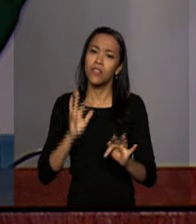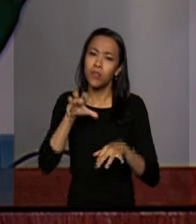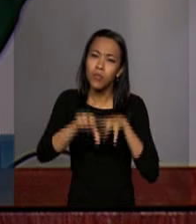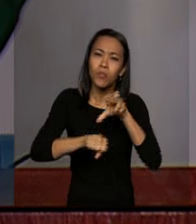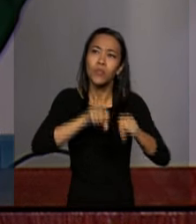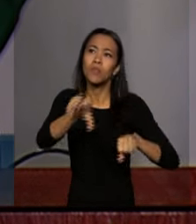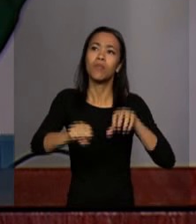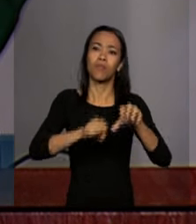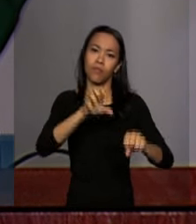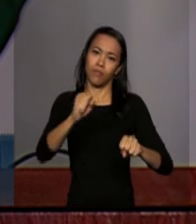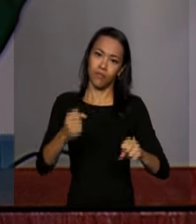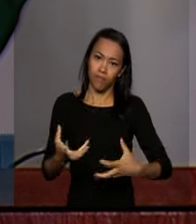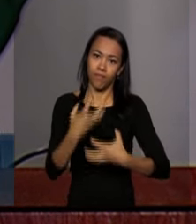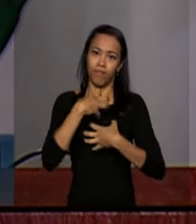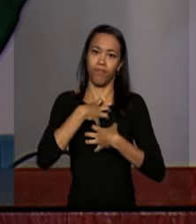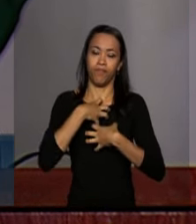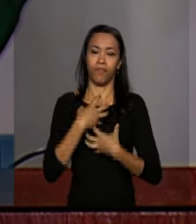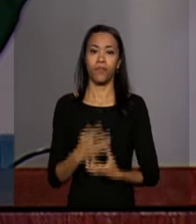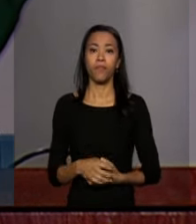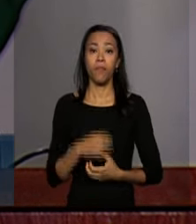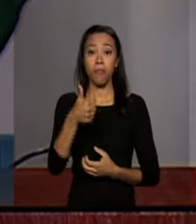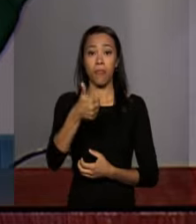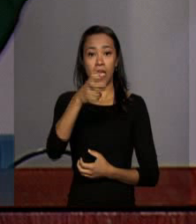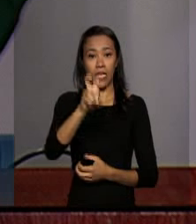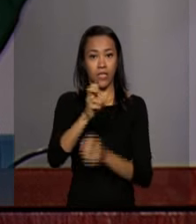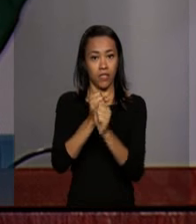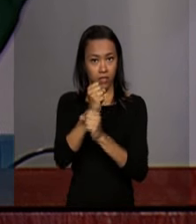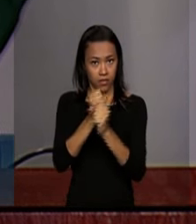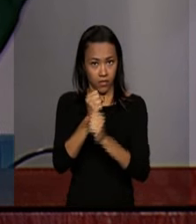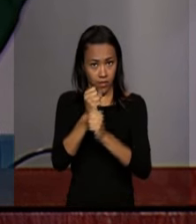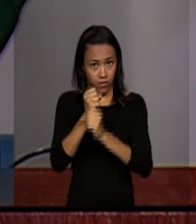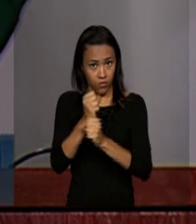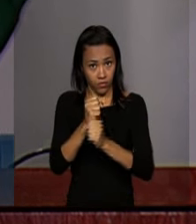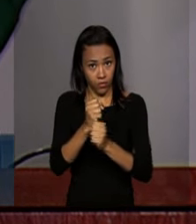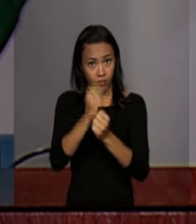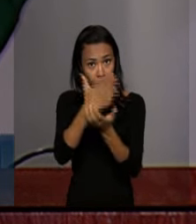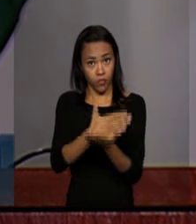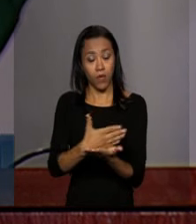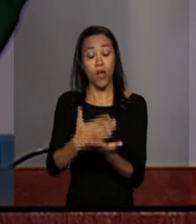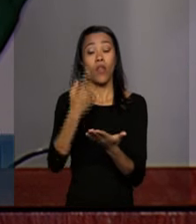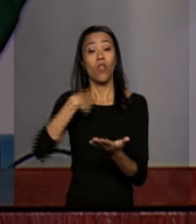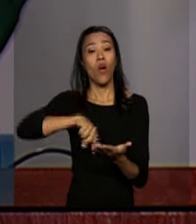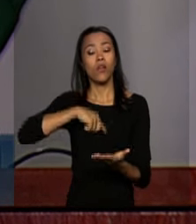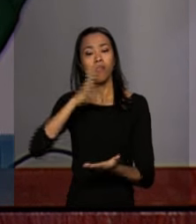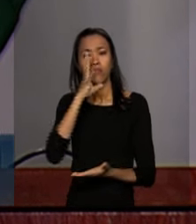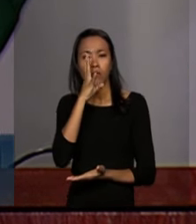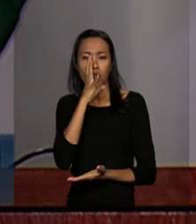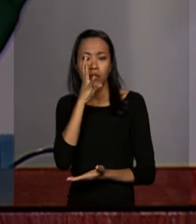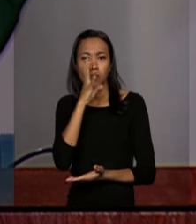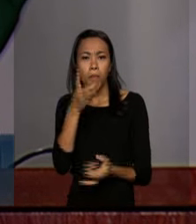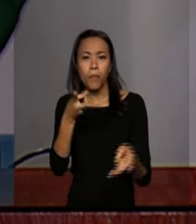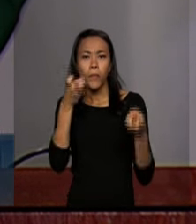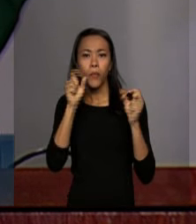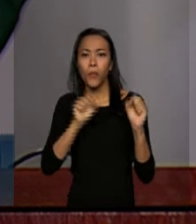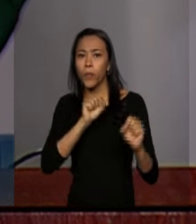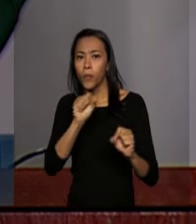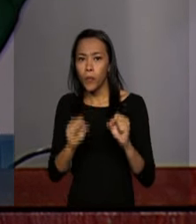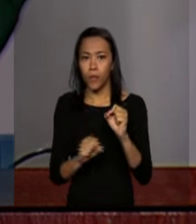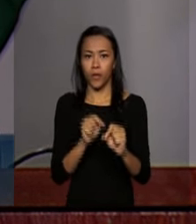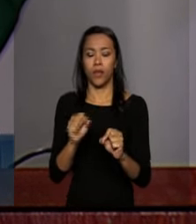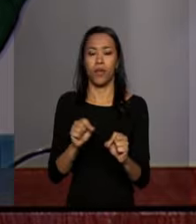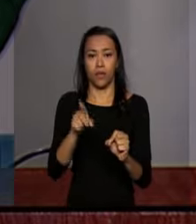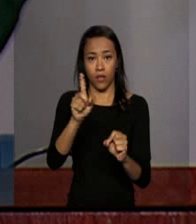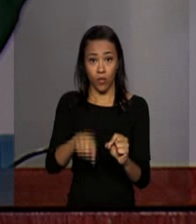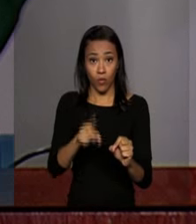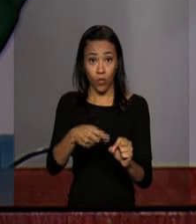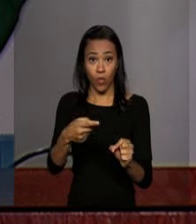construtivo. Passados 15 anos do início do novo milênio, assistimos com entusiasmo à renovação do papel